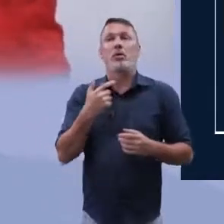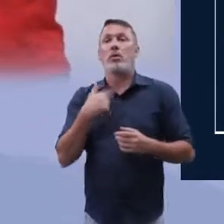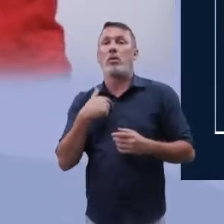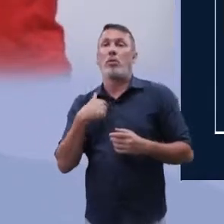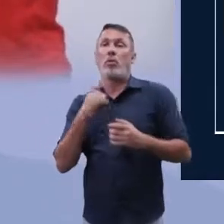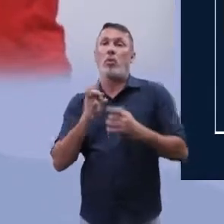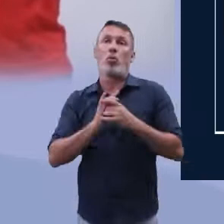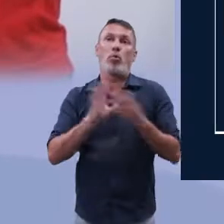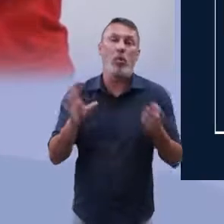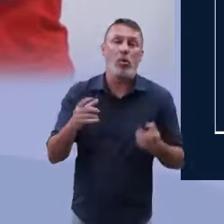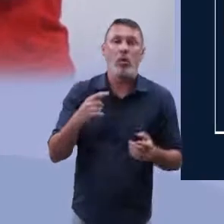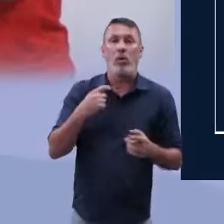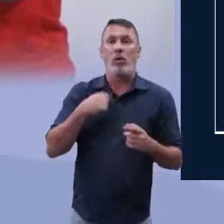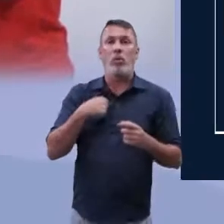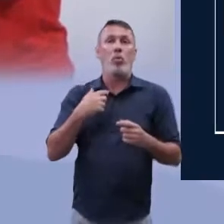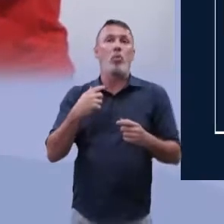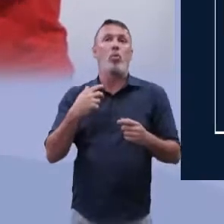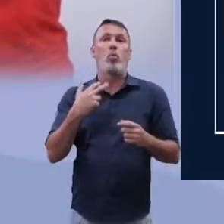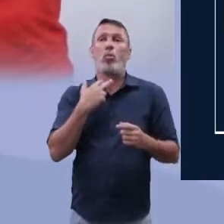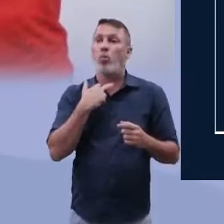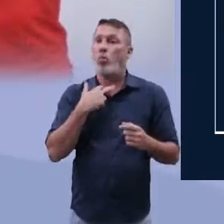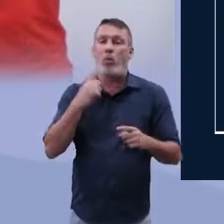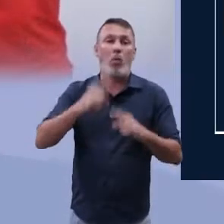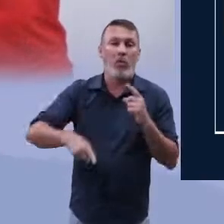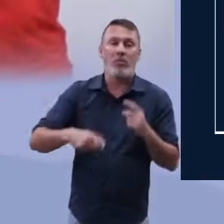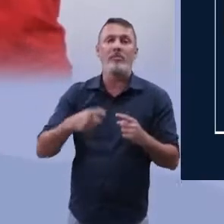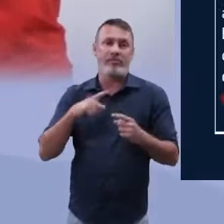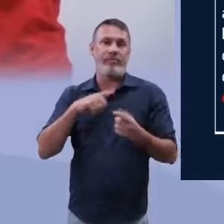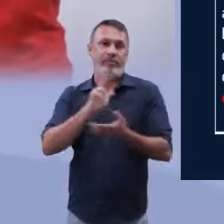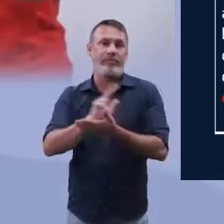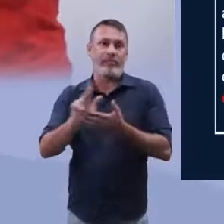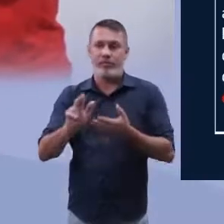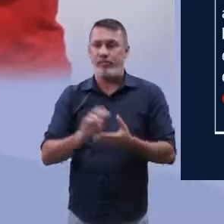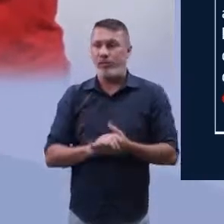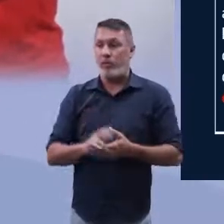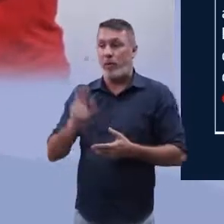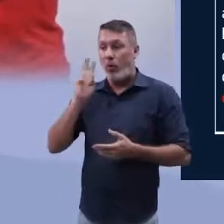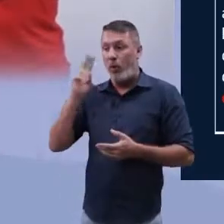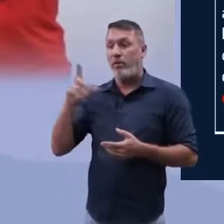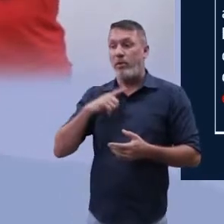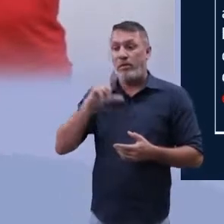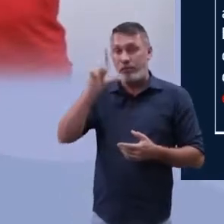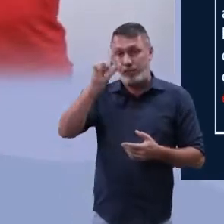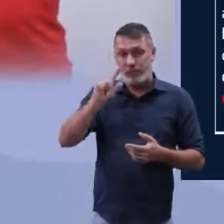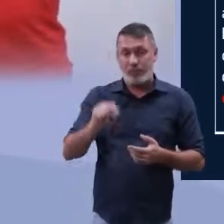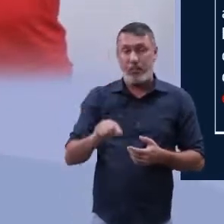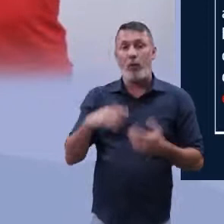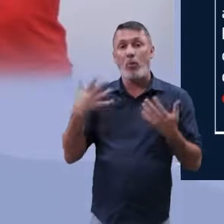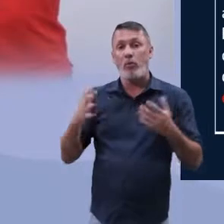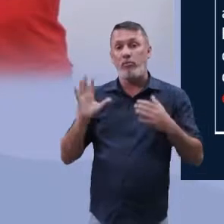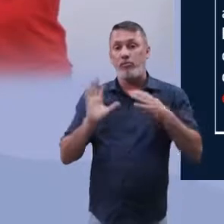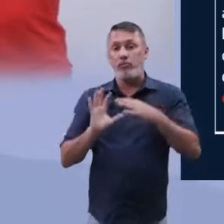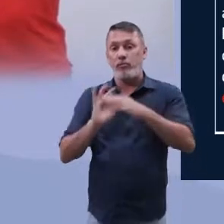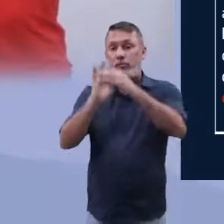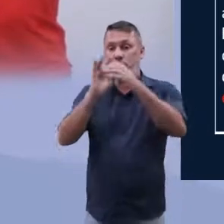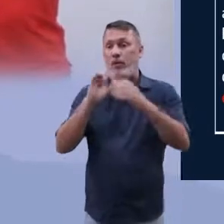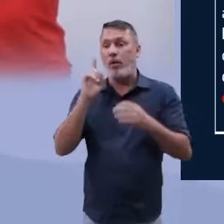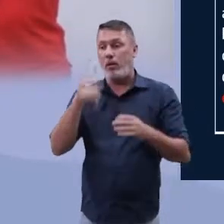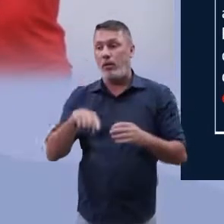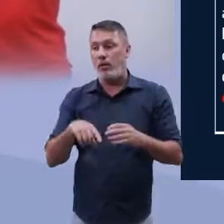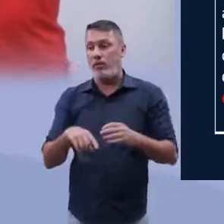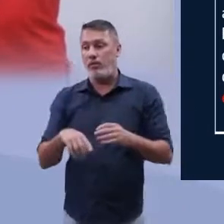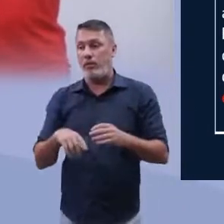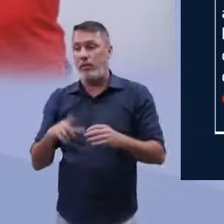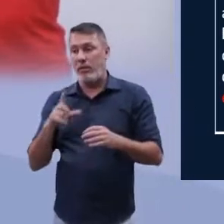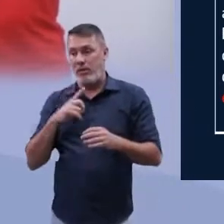mais, de não conseguir, porque ele já está satisfeito. Olha a cara dele satisfeito. Então nós temos aí o de todos eles, ó, o